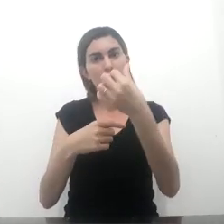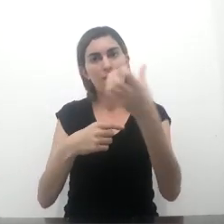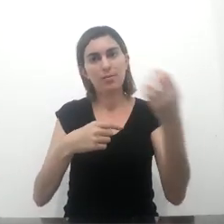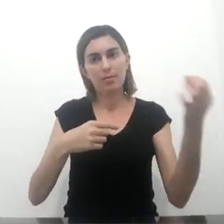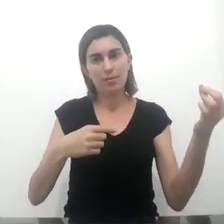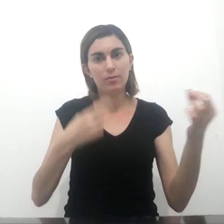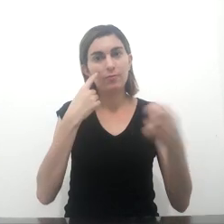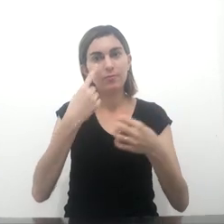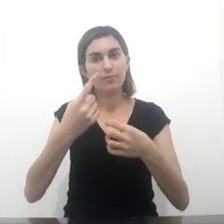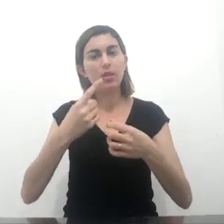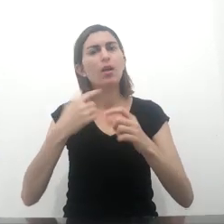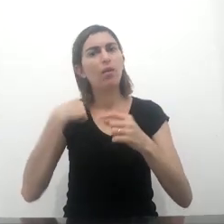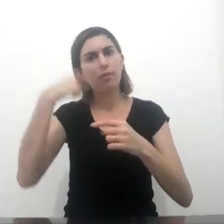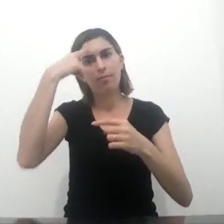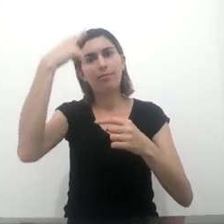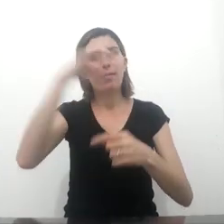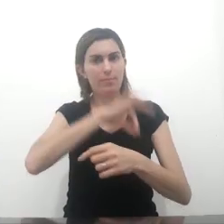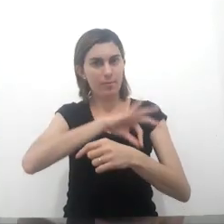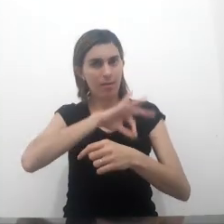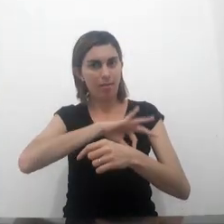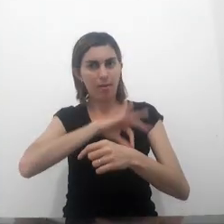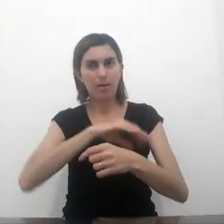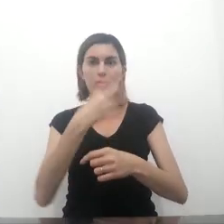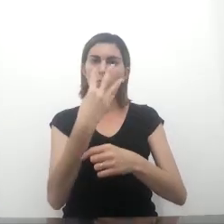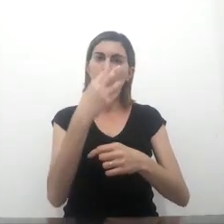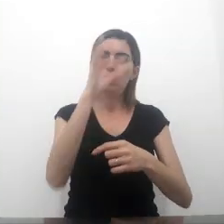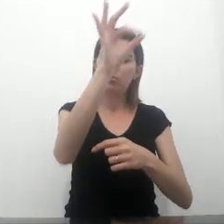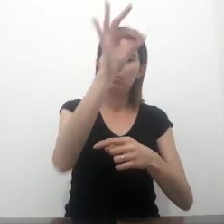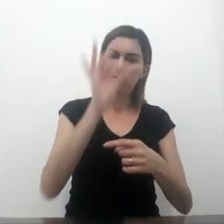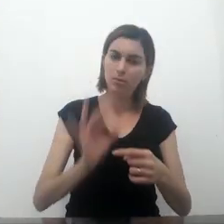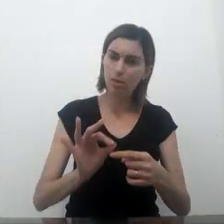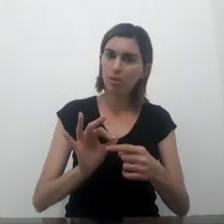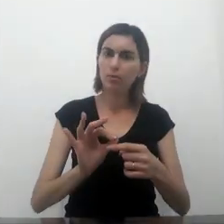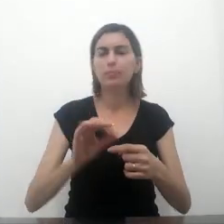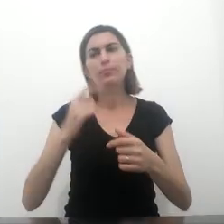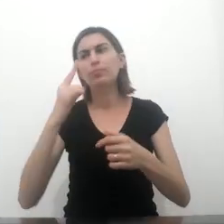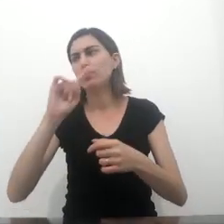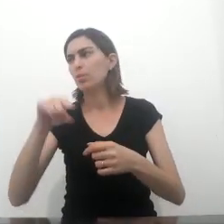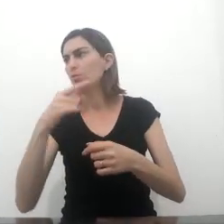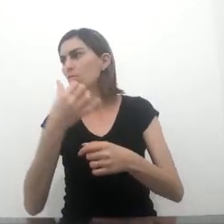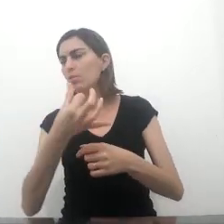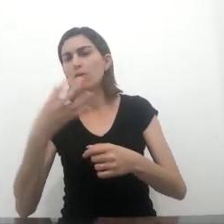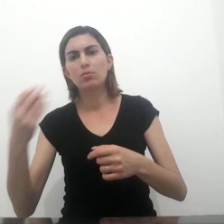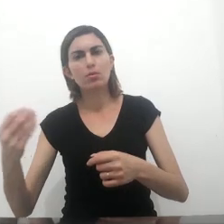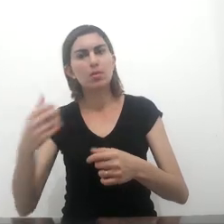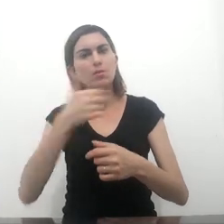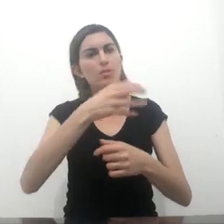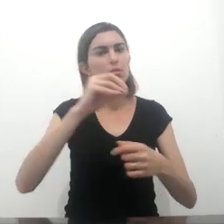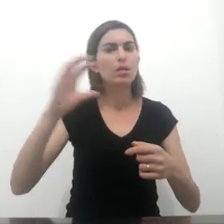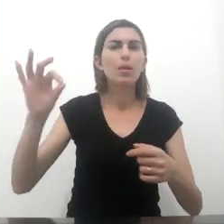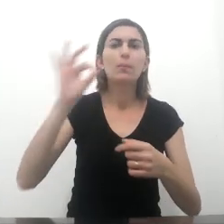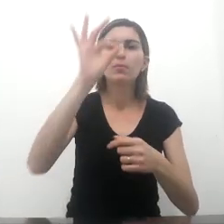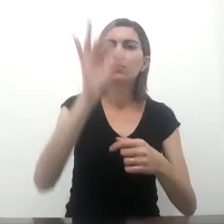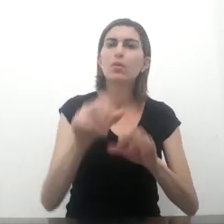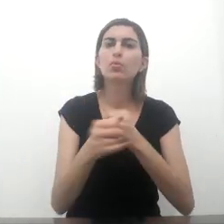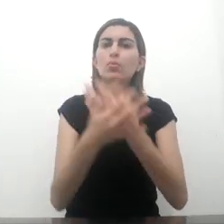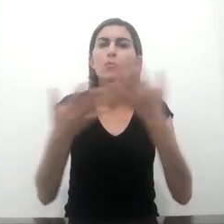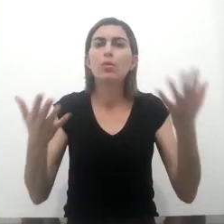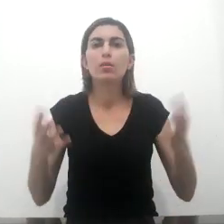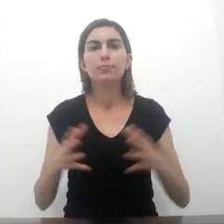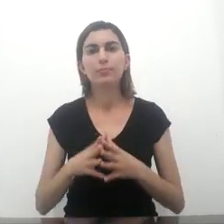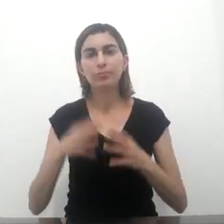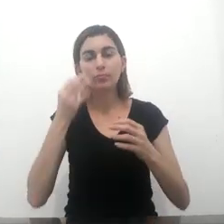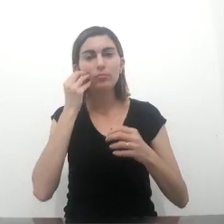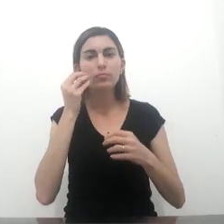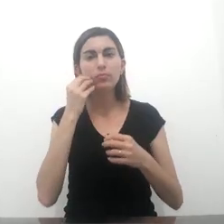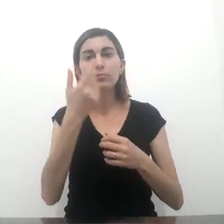1.600. Então, é aquela mesma ideia do salário. 4%, 1.600. 100%, quanto é?